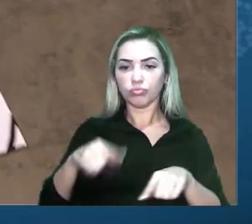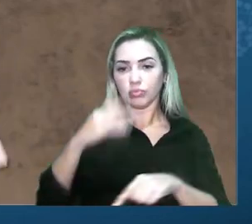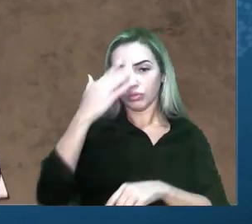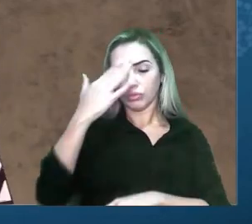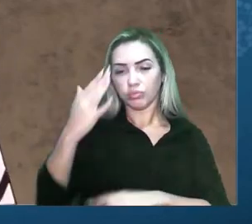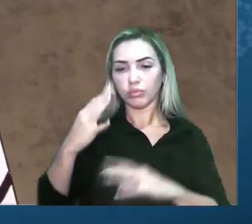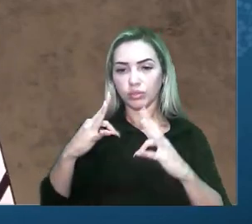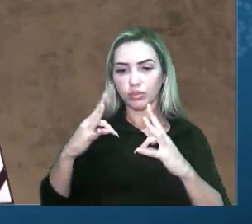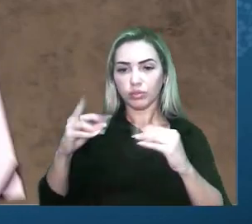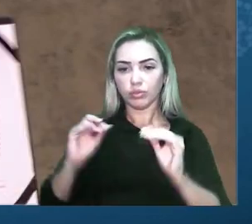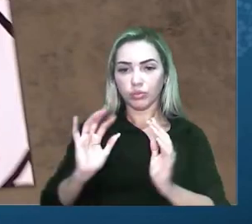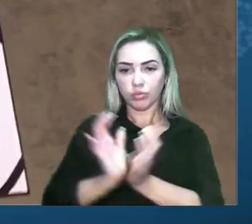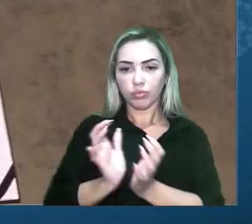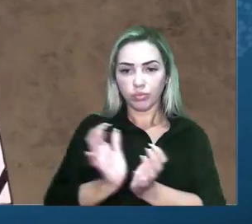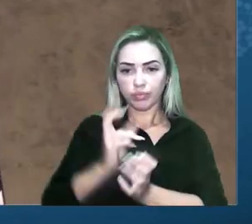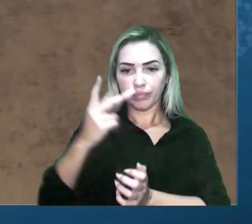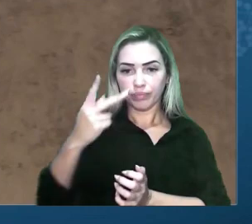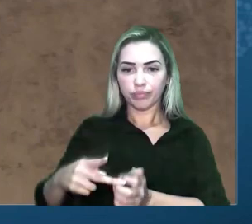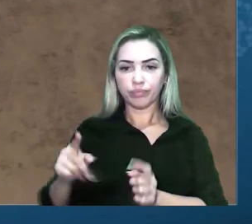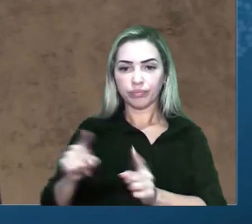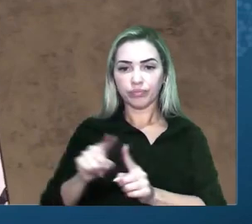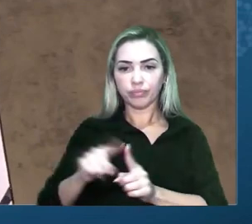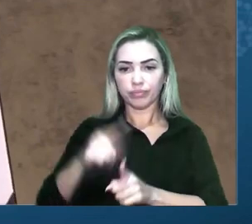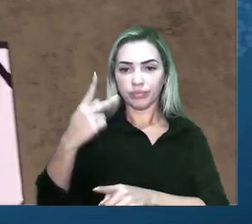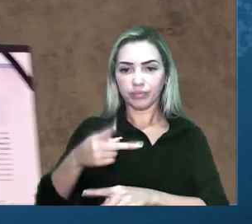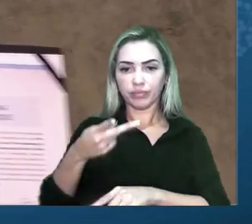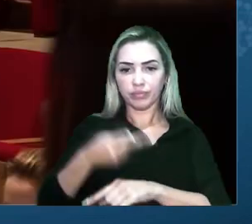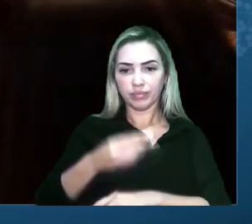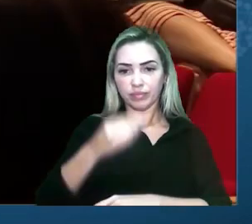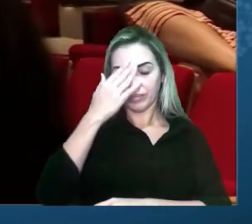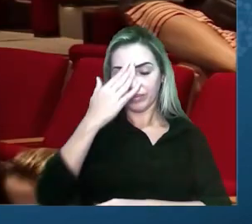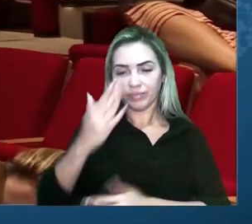da comissão também por esse prêmio. Muito obrigada.